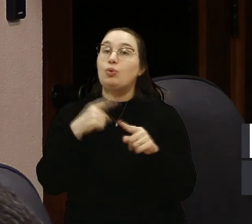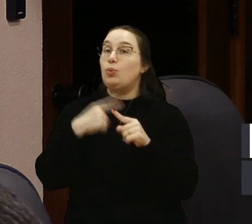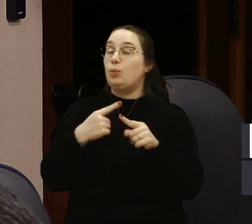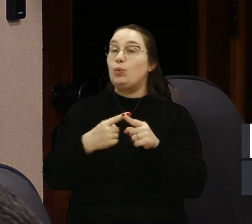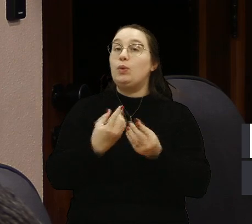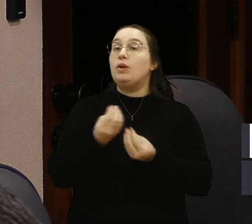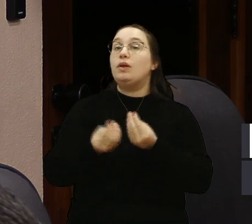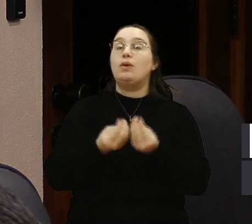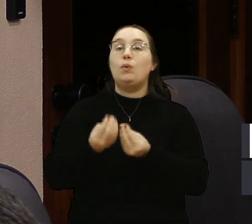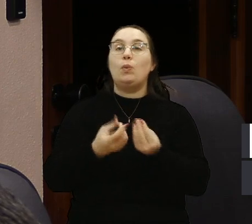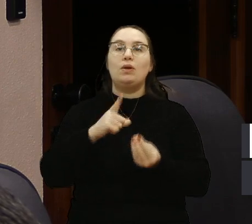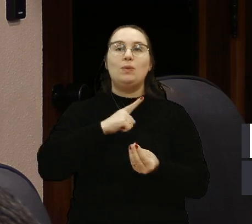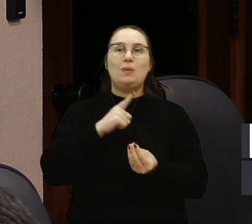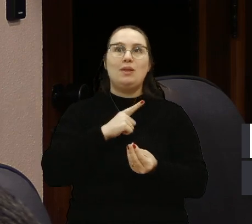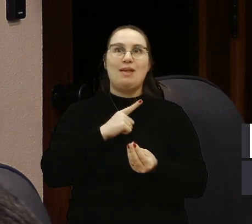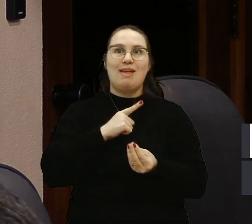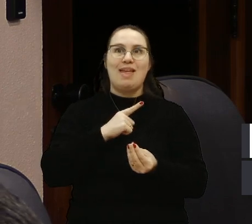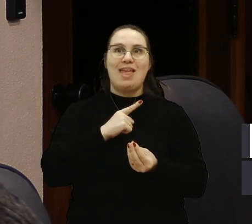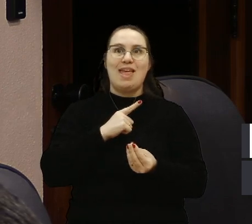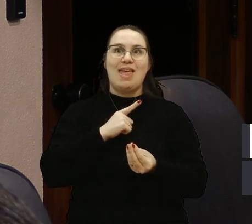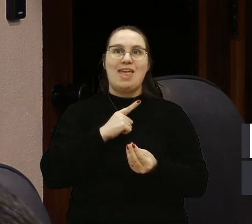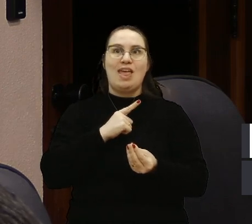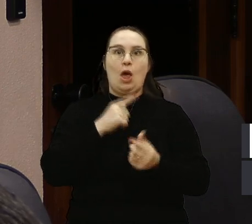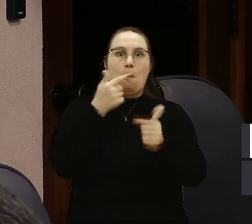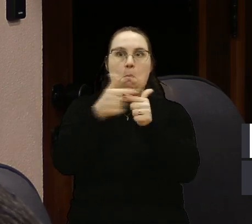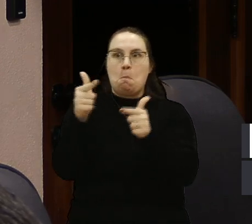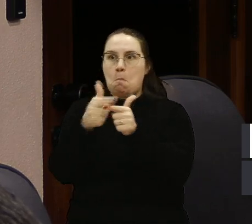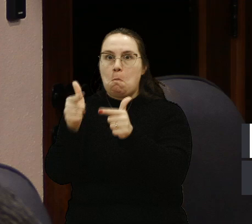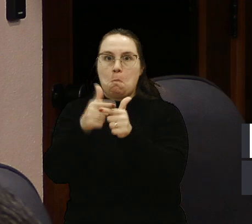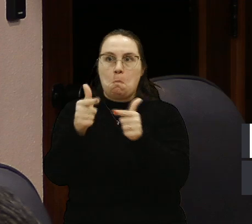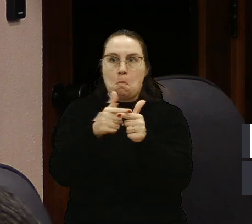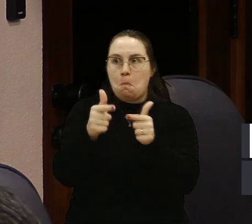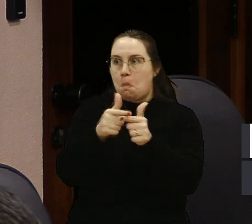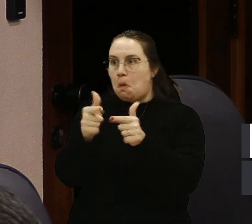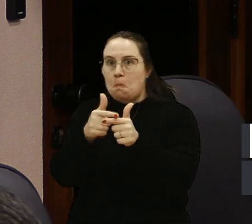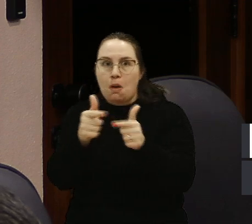quando a onça desce para beber água, a turma foge.